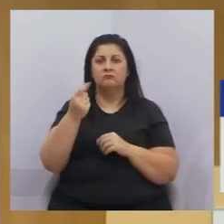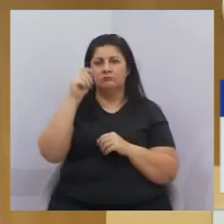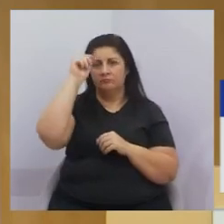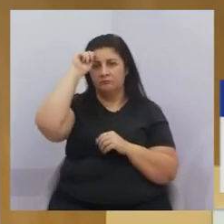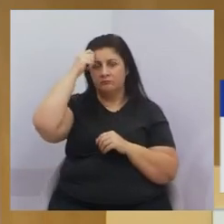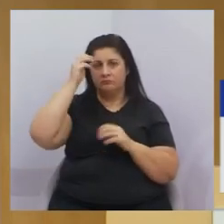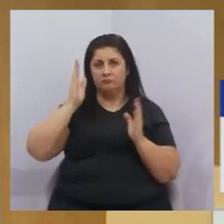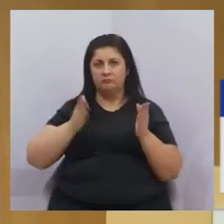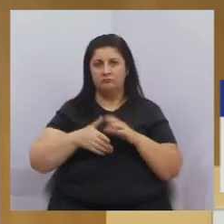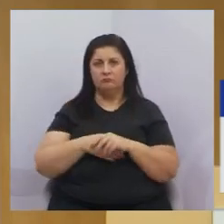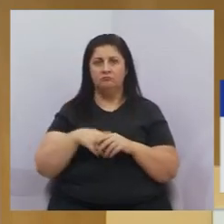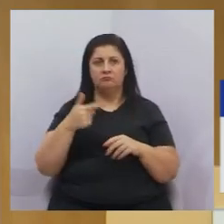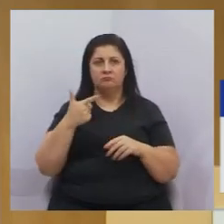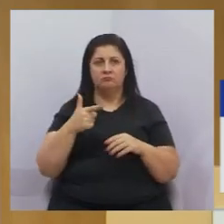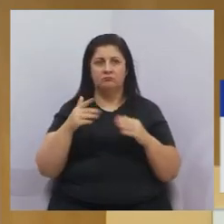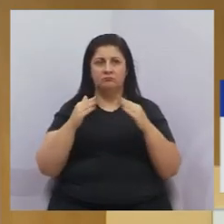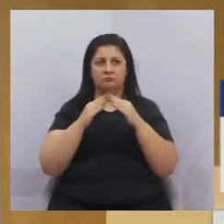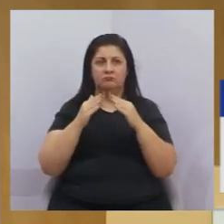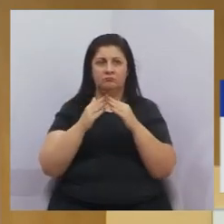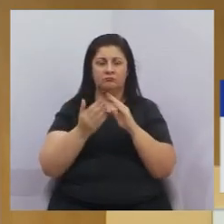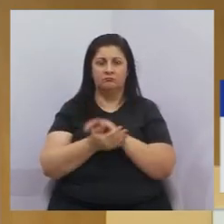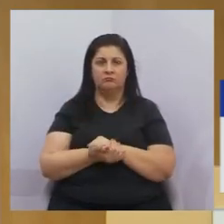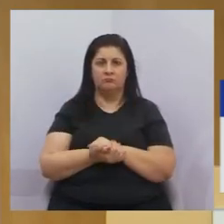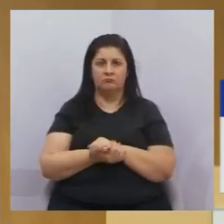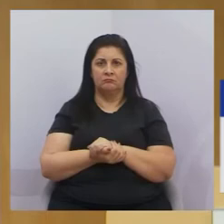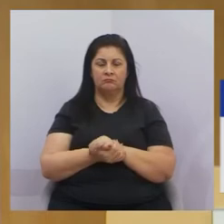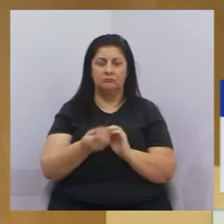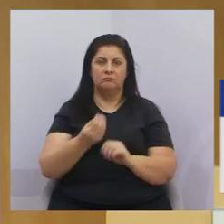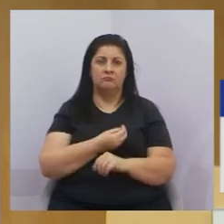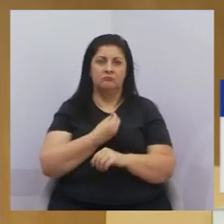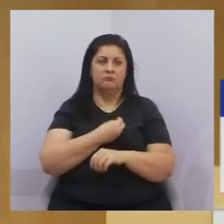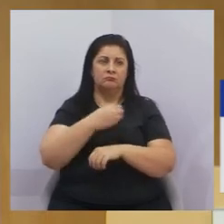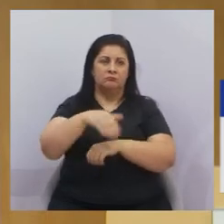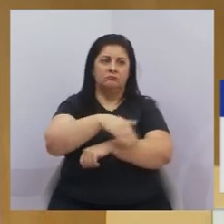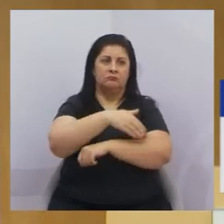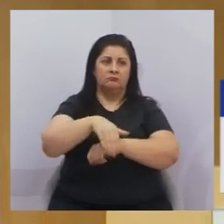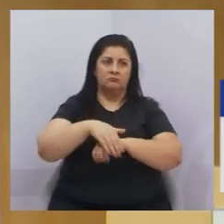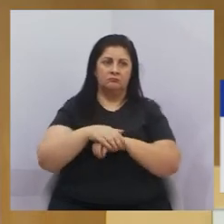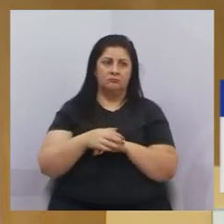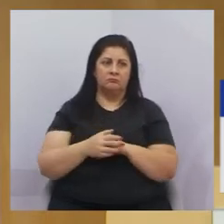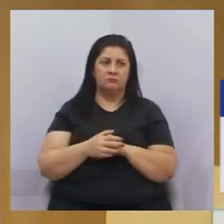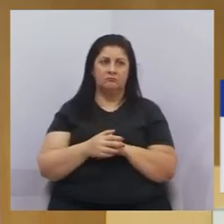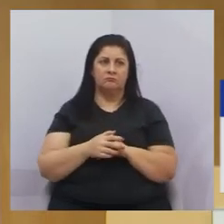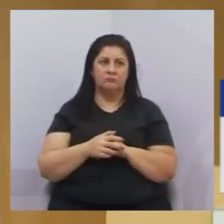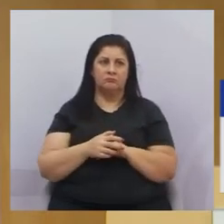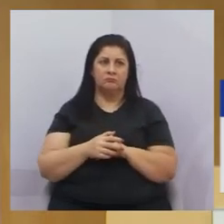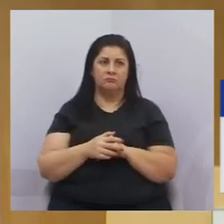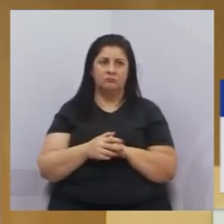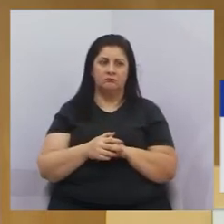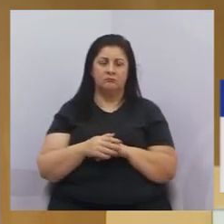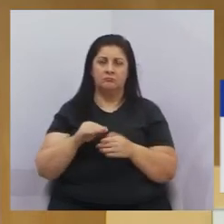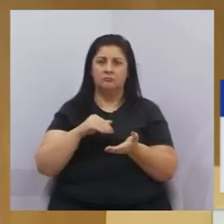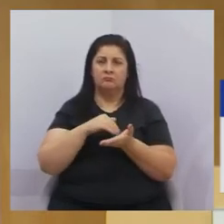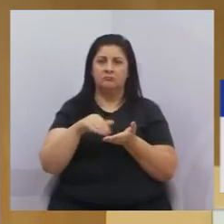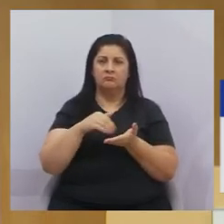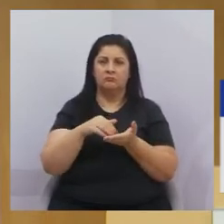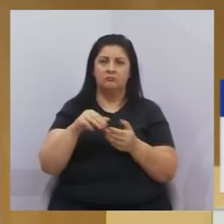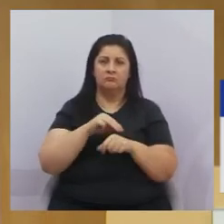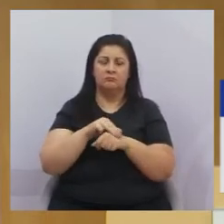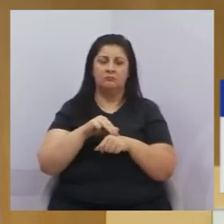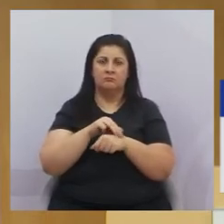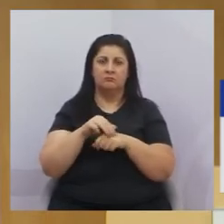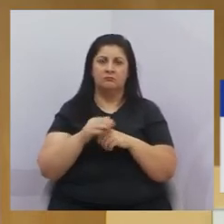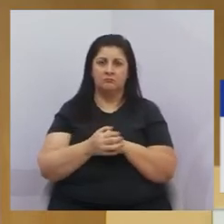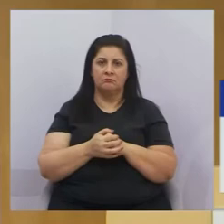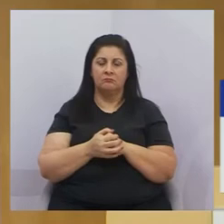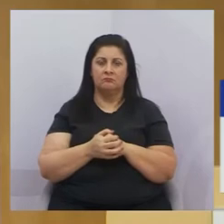nesse momento que não tem onde morar, os moradores de rua, e essa secretaria é para discutir isso, exatamente, para discutir, para inserir